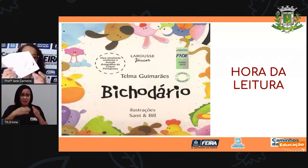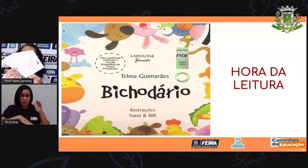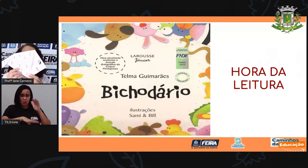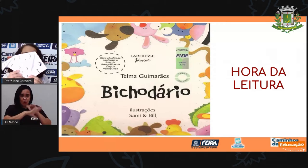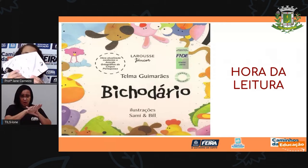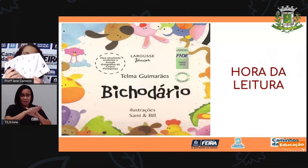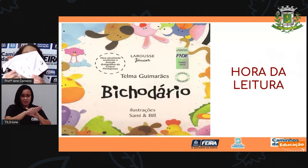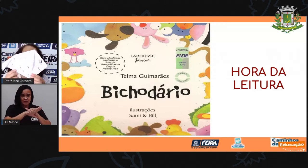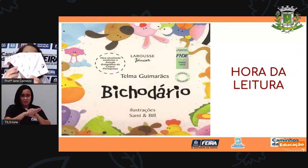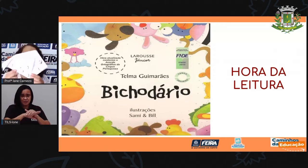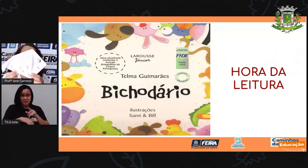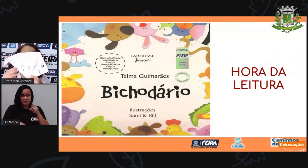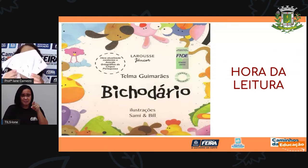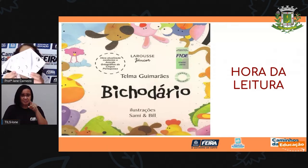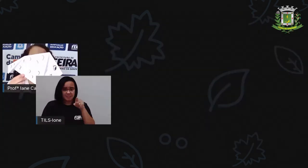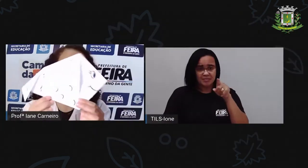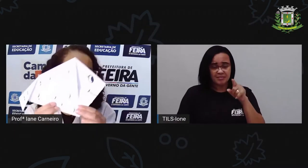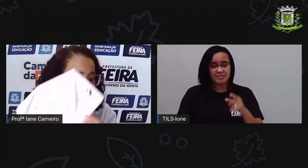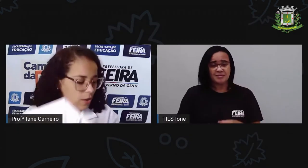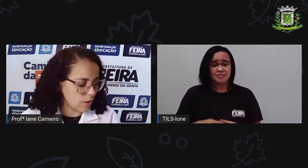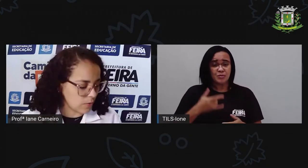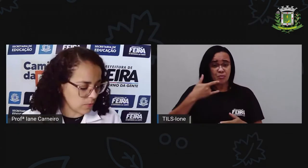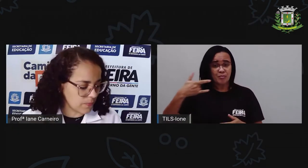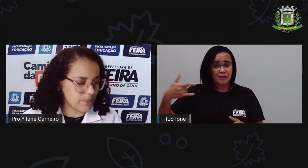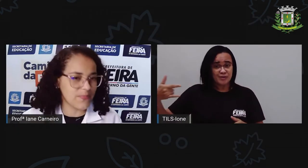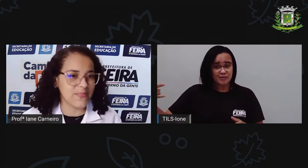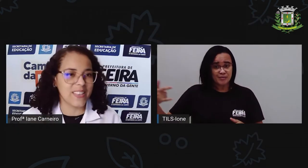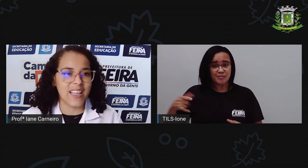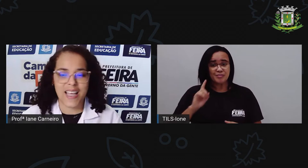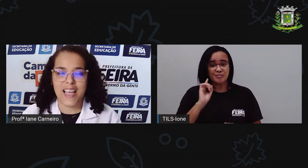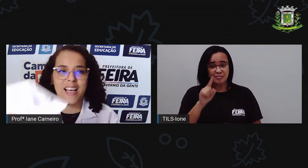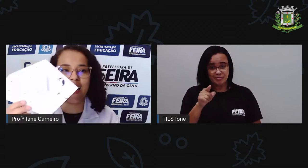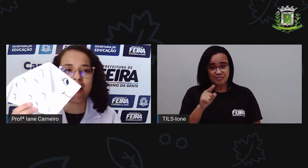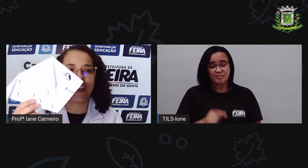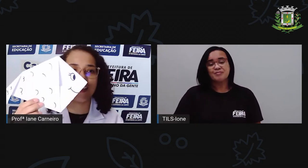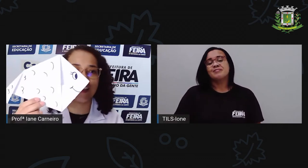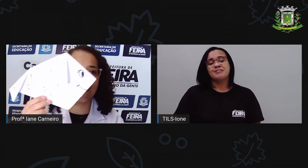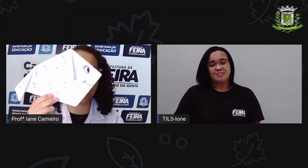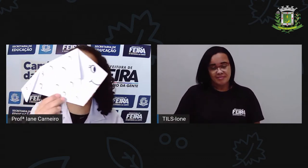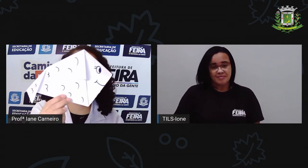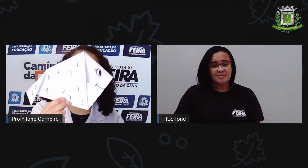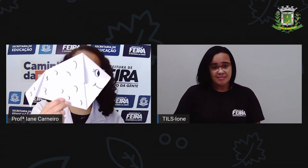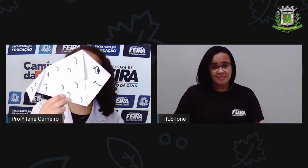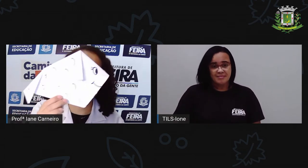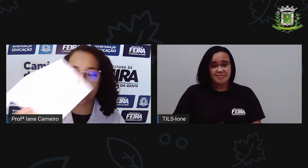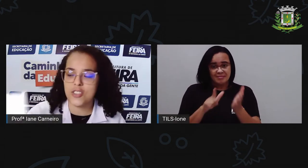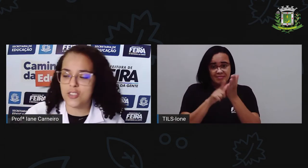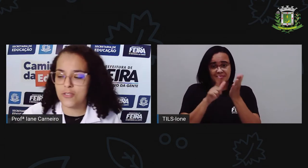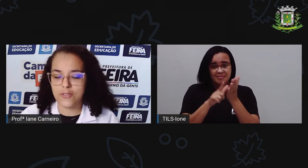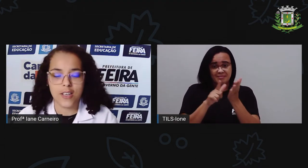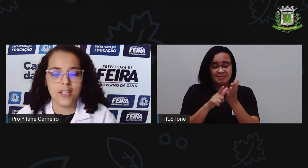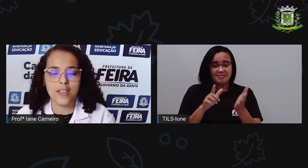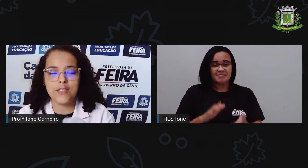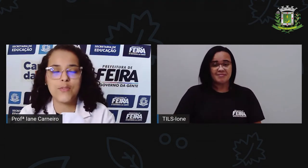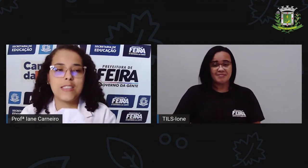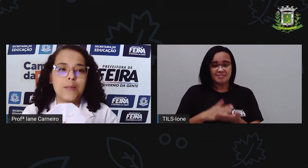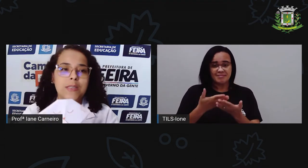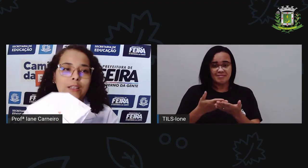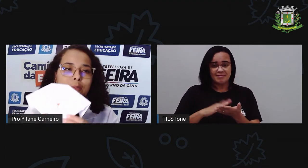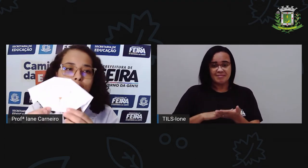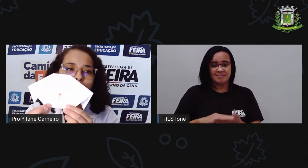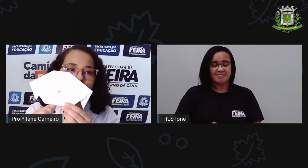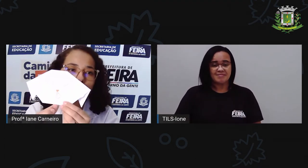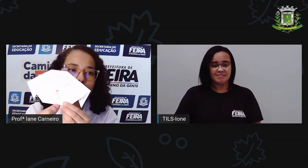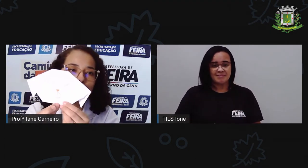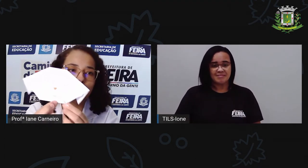fizemos, ó, a dobradura do peixinho. Aqui, a dobradura do peixinho. Nós